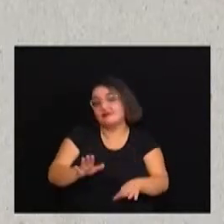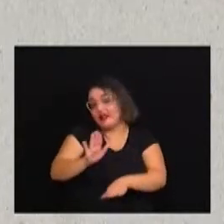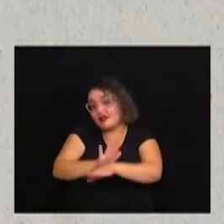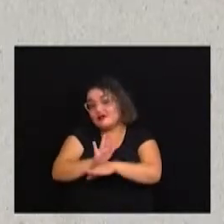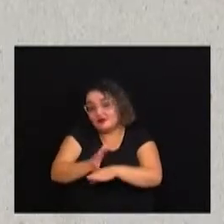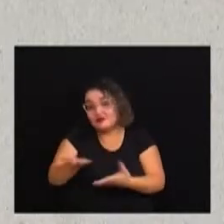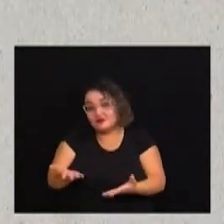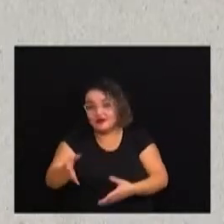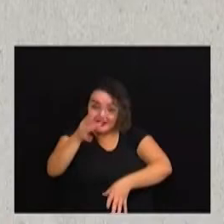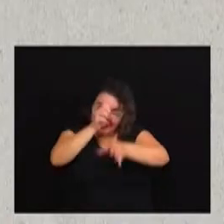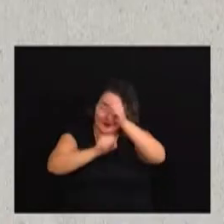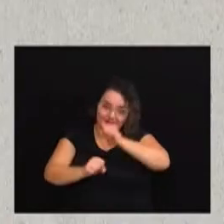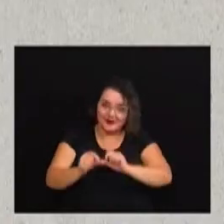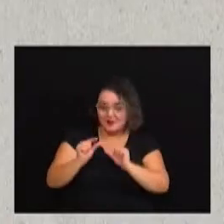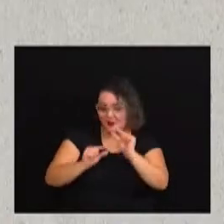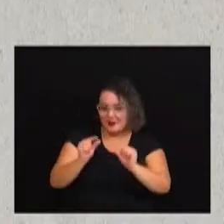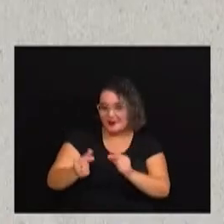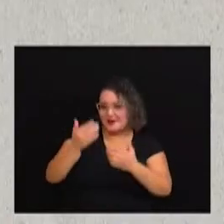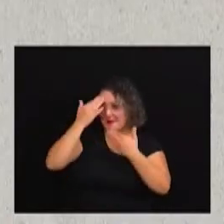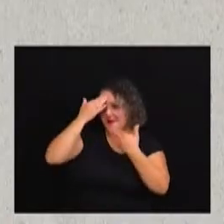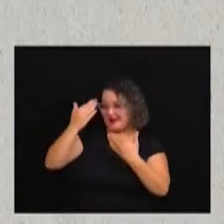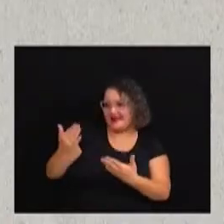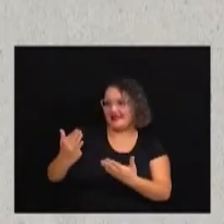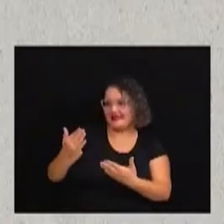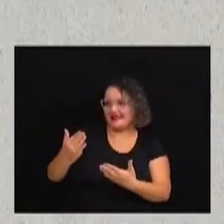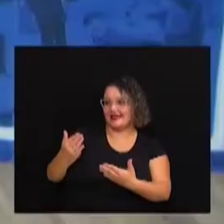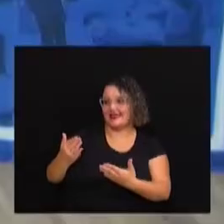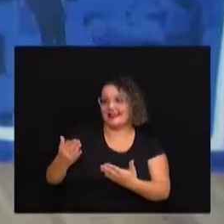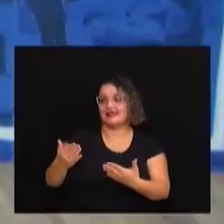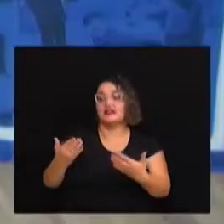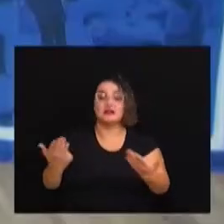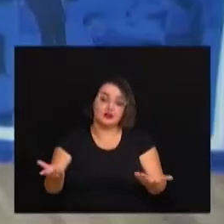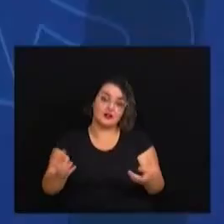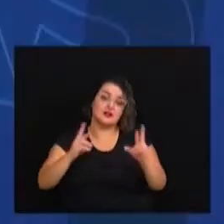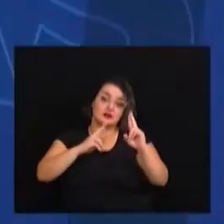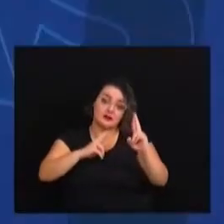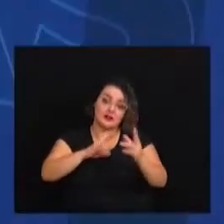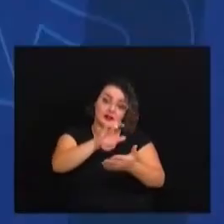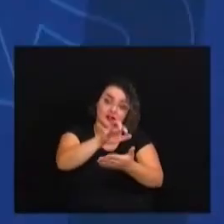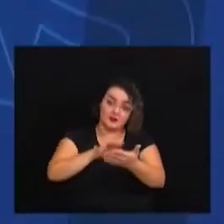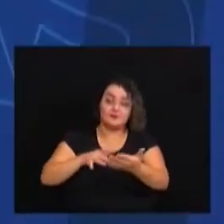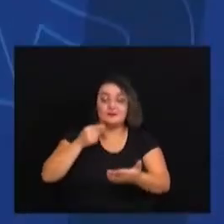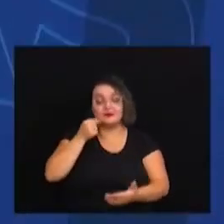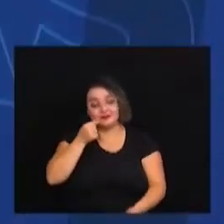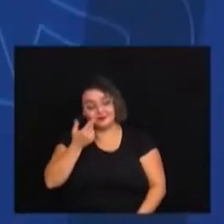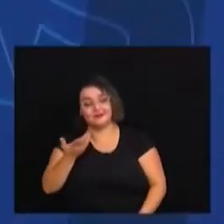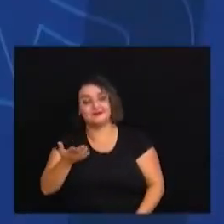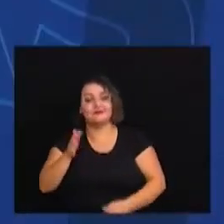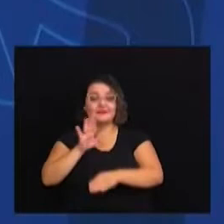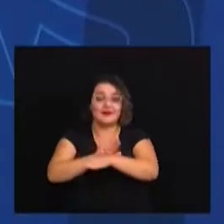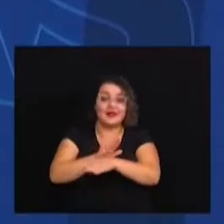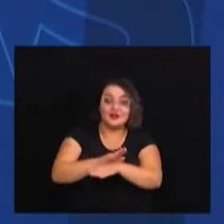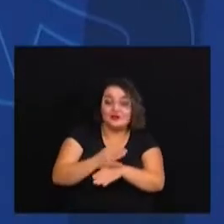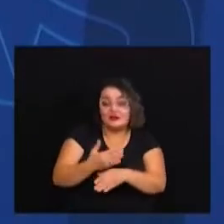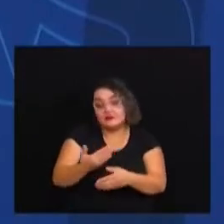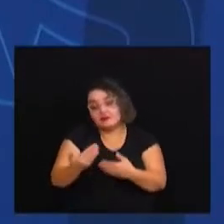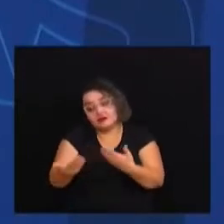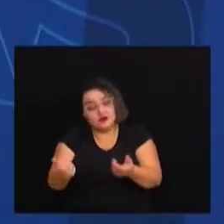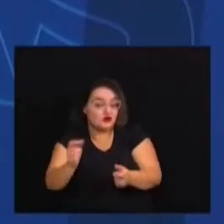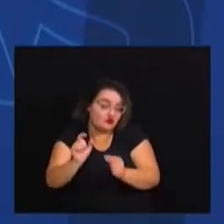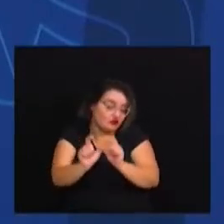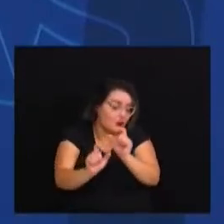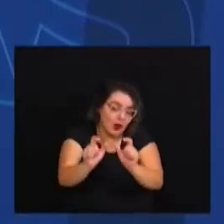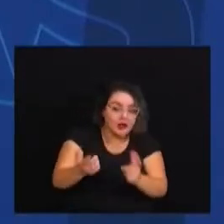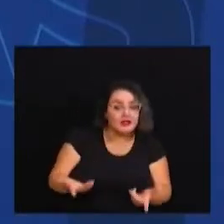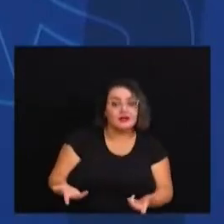para aprender um pouquinho. Obrigada novamente, Tamires. A gente espera que o Na Ponta do Lápis tenha te ajudado de alguma forma também com